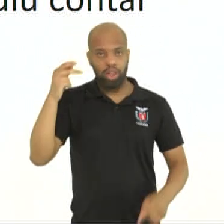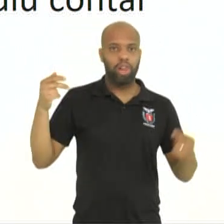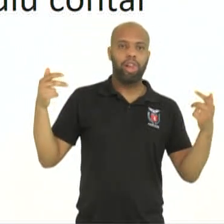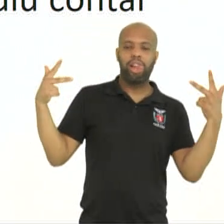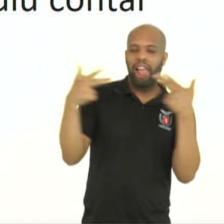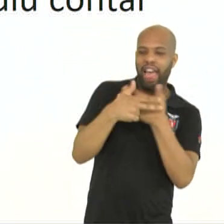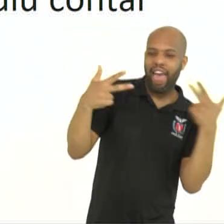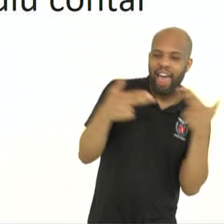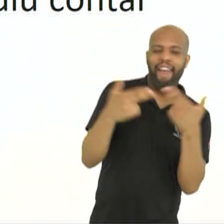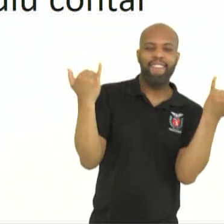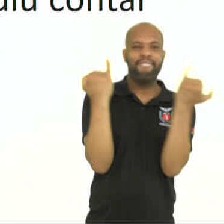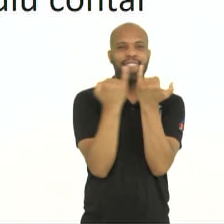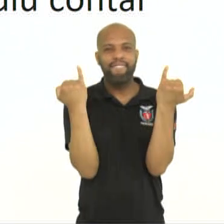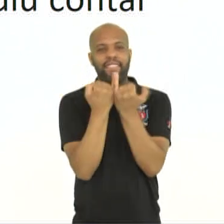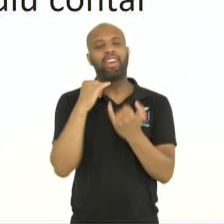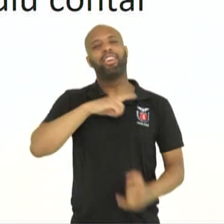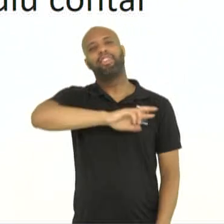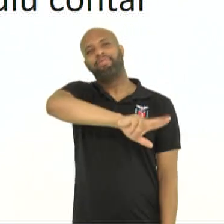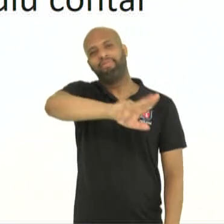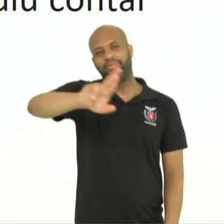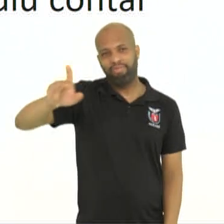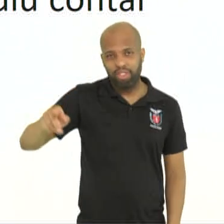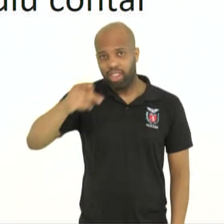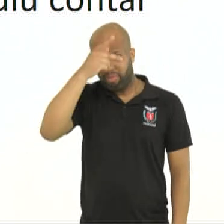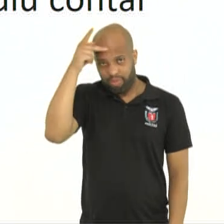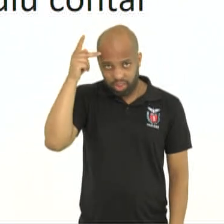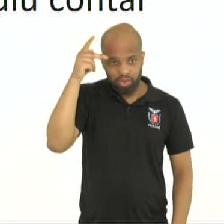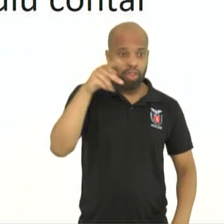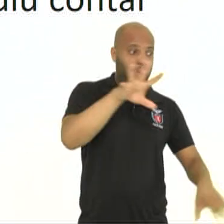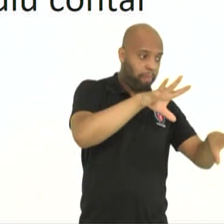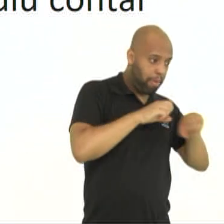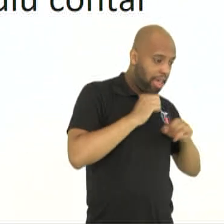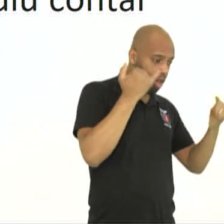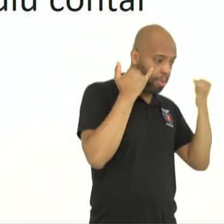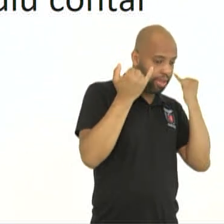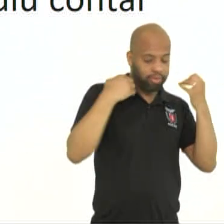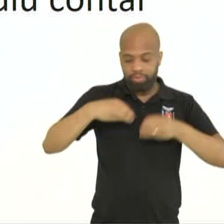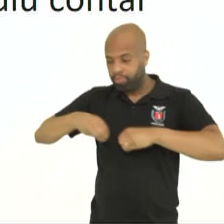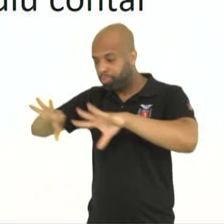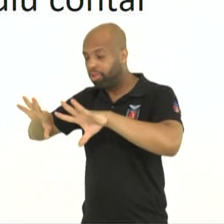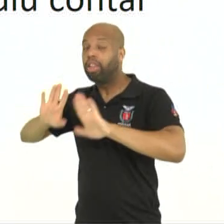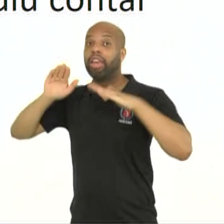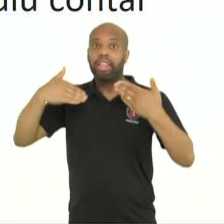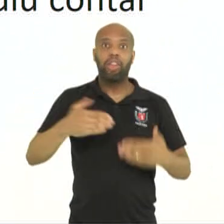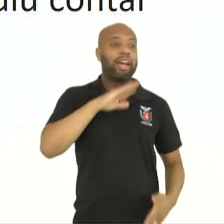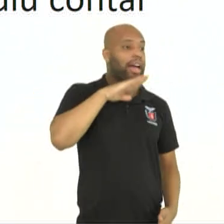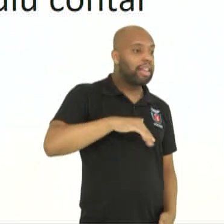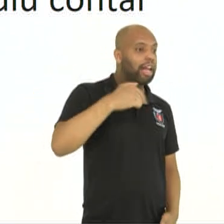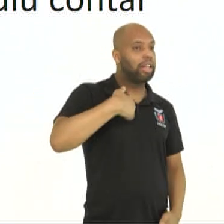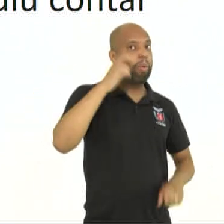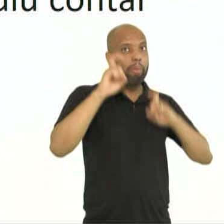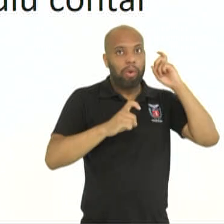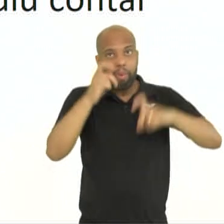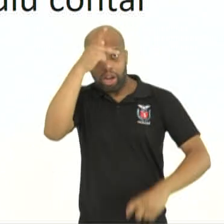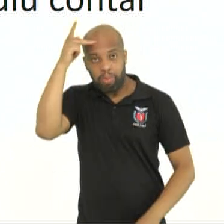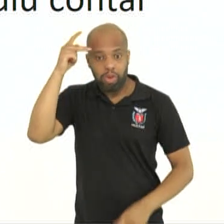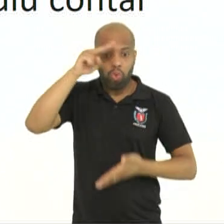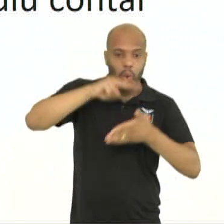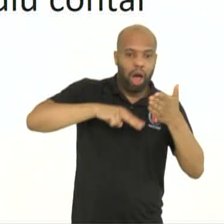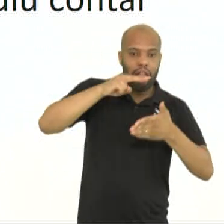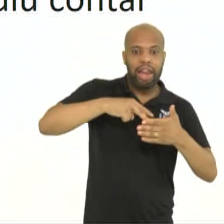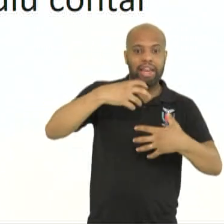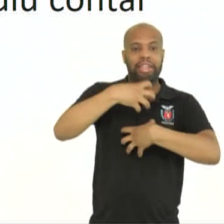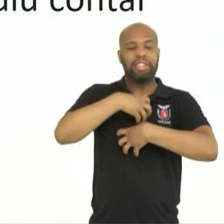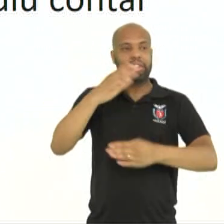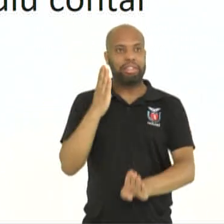dedos duros, fofoqueiros, enfim, a turma do leva e traz. Naquela tarde, ainda preocupada que lessem os meus pensamentos, fiquei